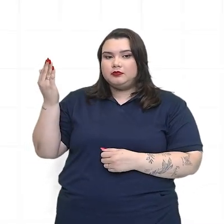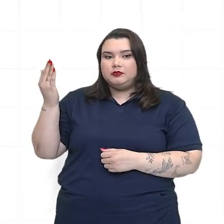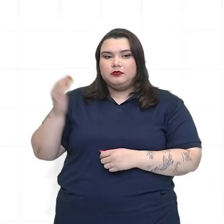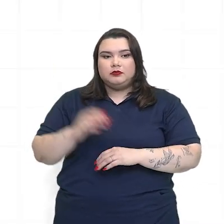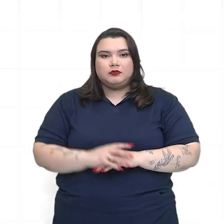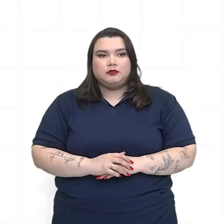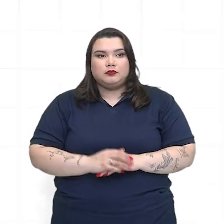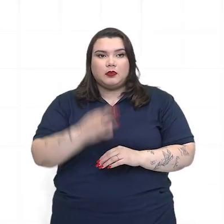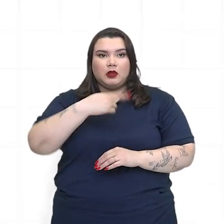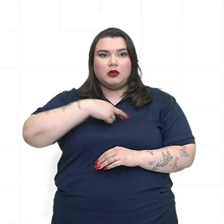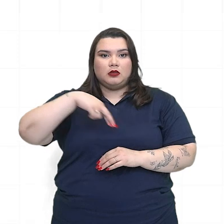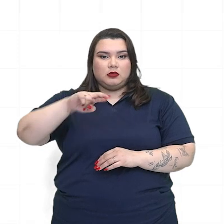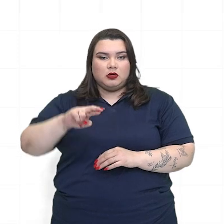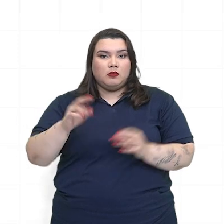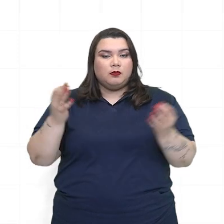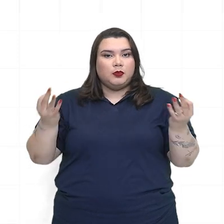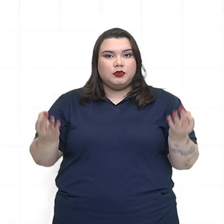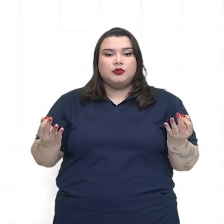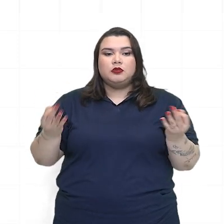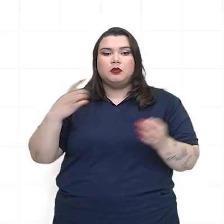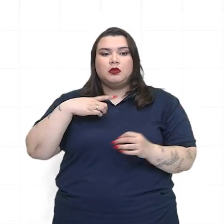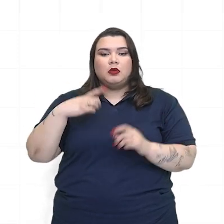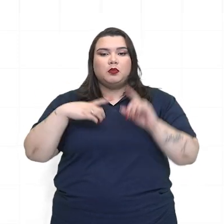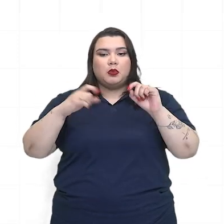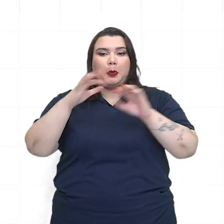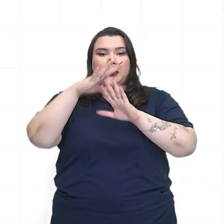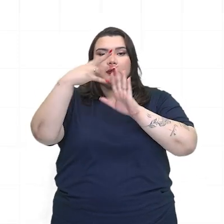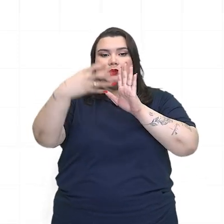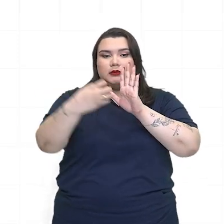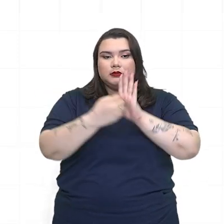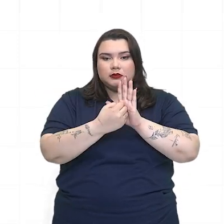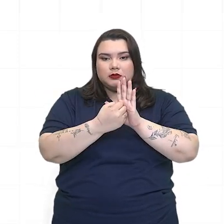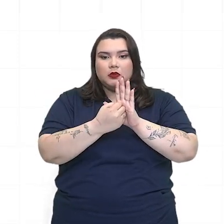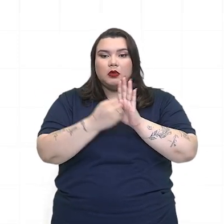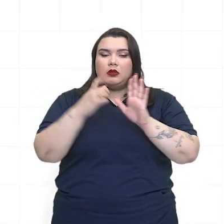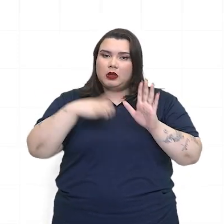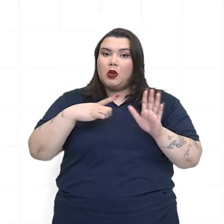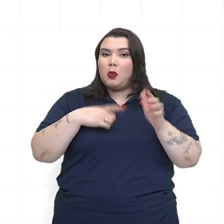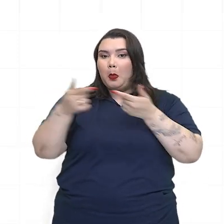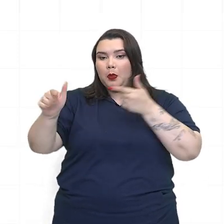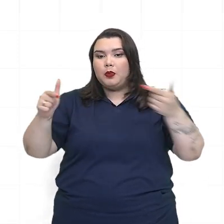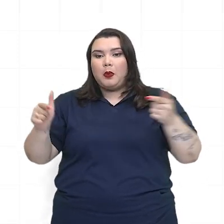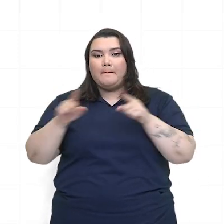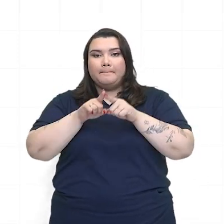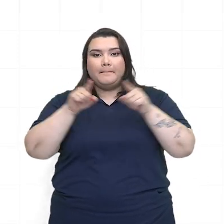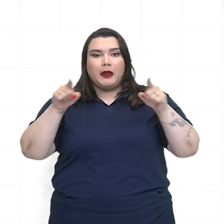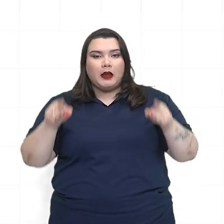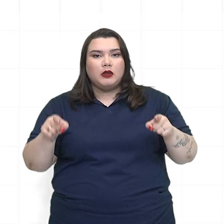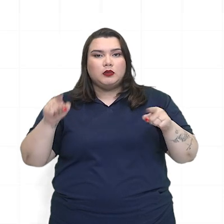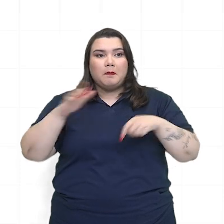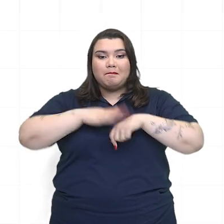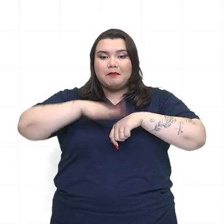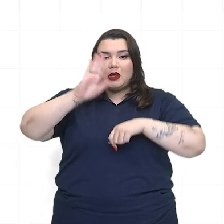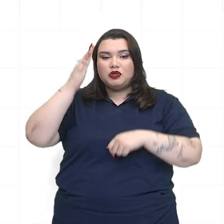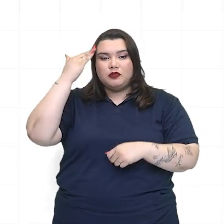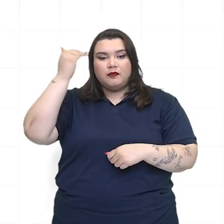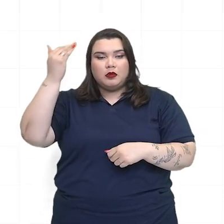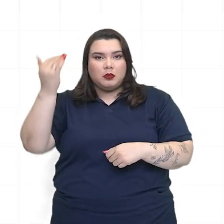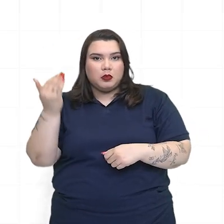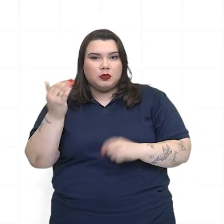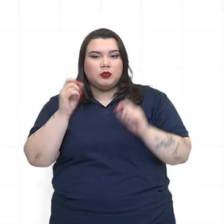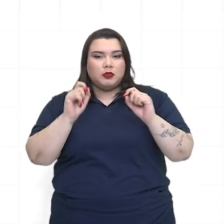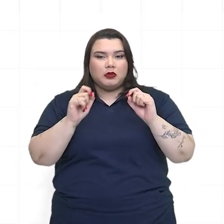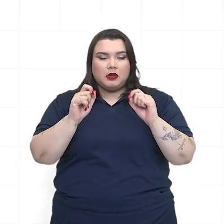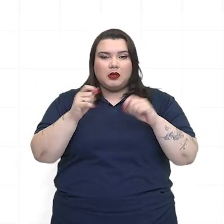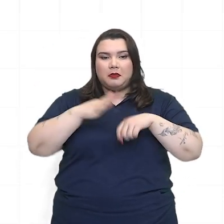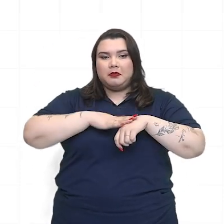O budismo, né, tem como um de seus símbolos, há outros, mas aquele que é mais conhecido, que